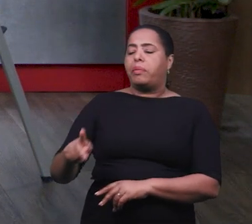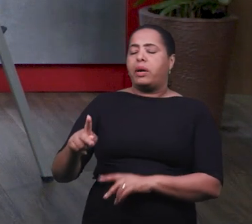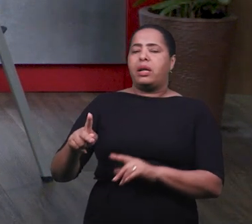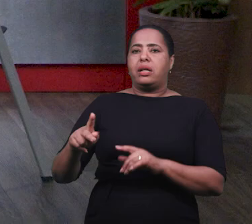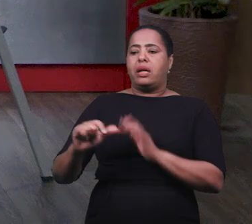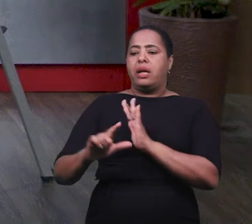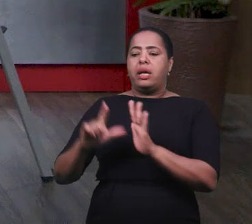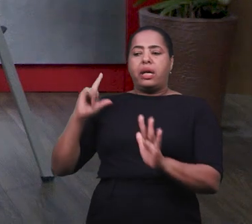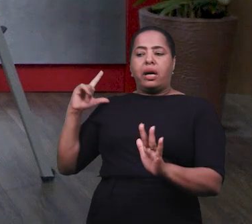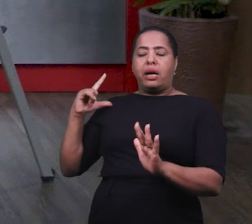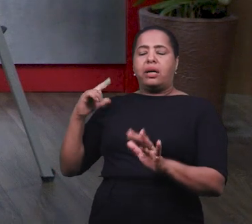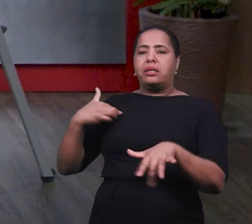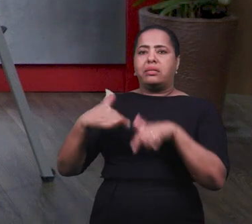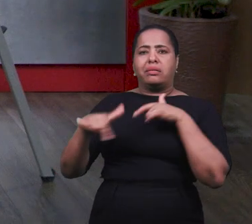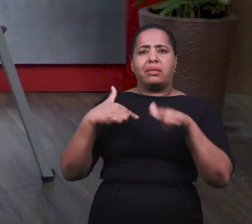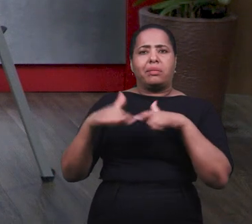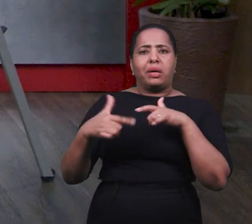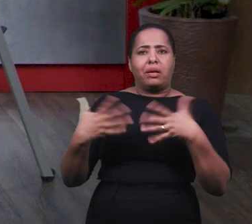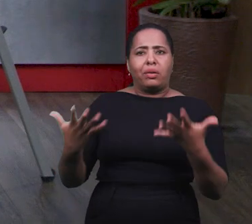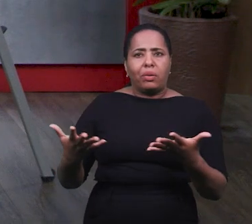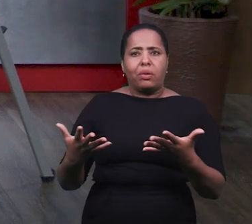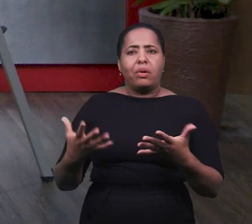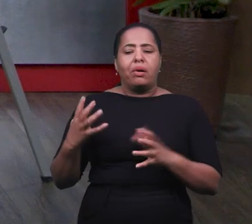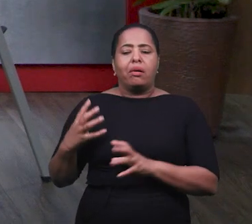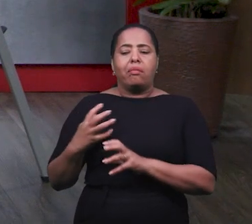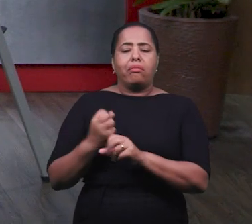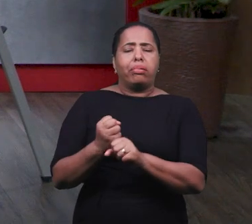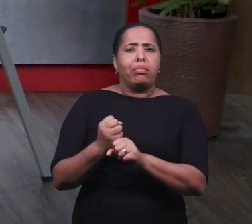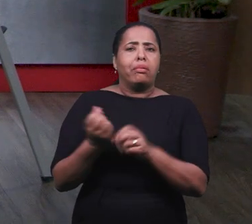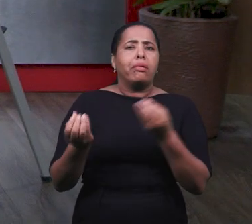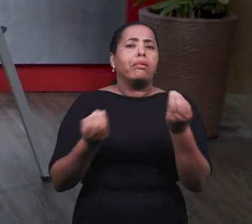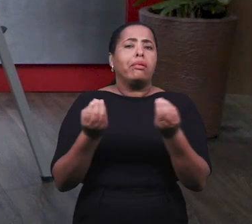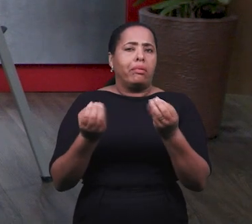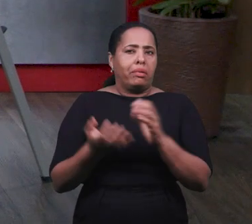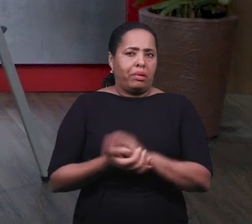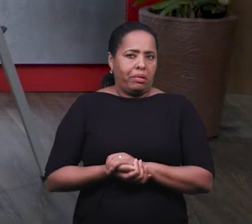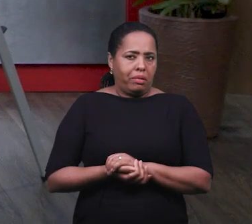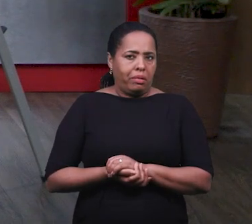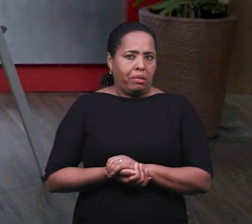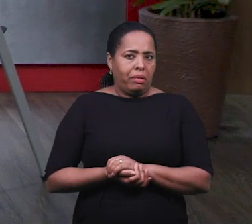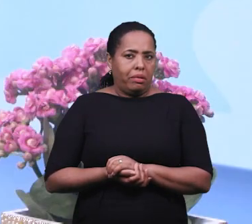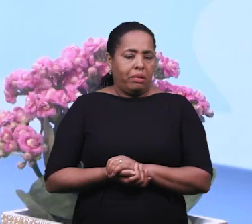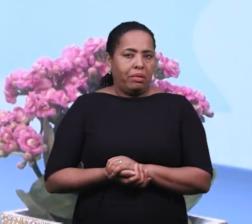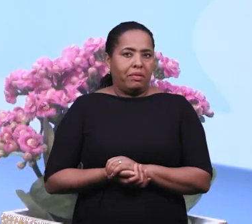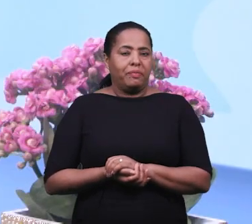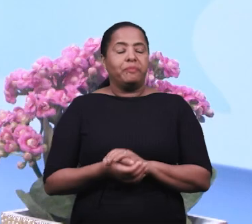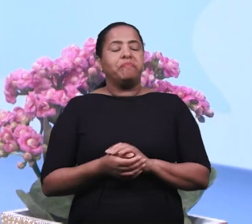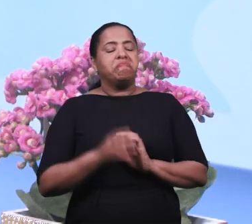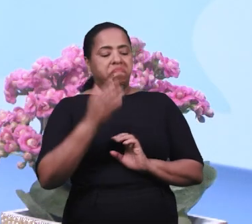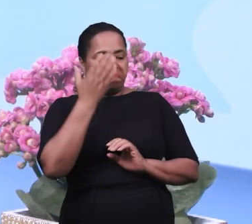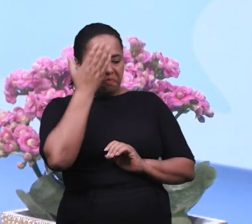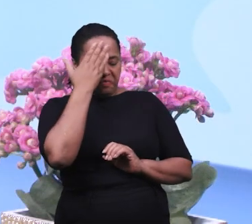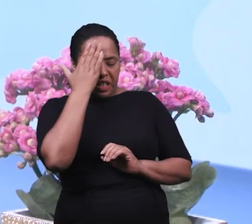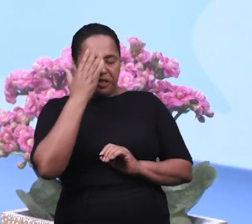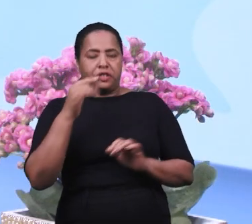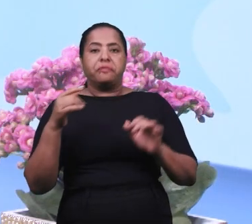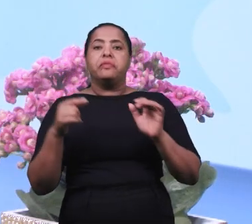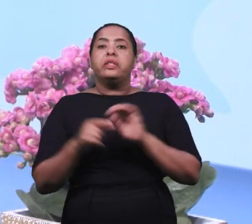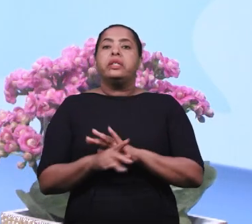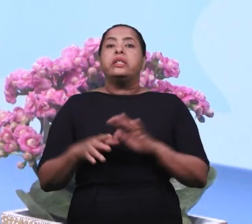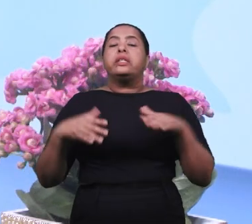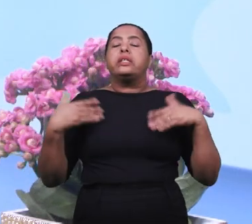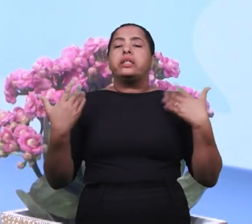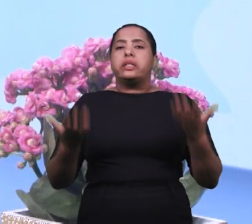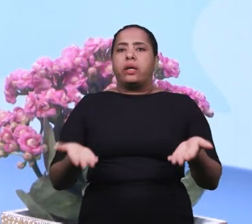trabalhou anteriormente? Conta? Como que a senhora trata disso? Entendi a sua pergunta. Então, a gente